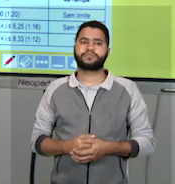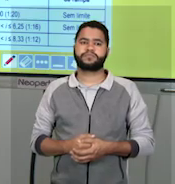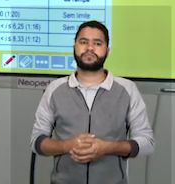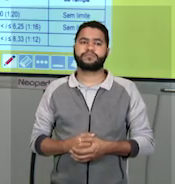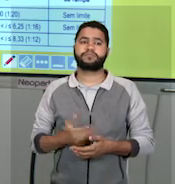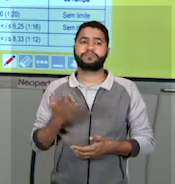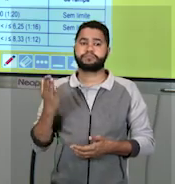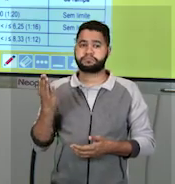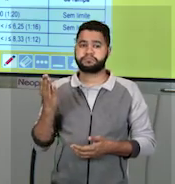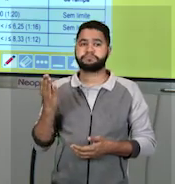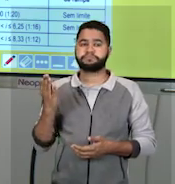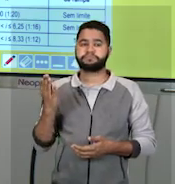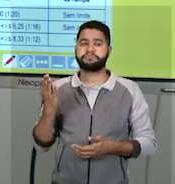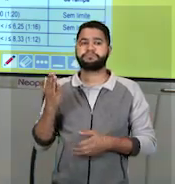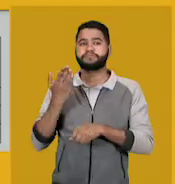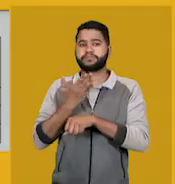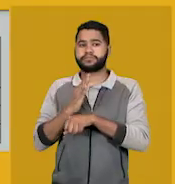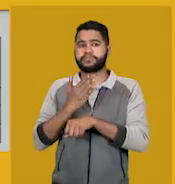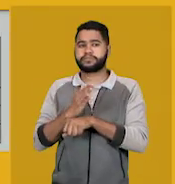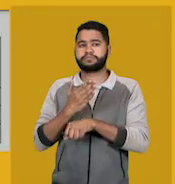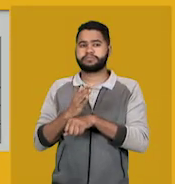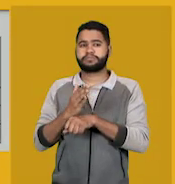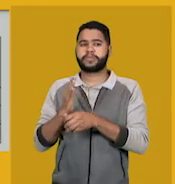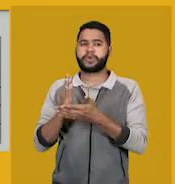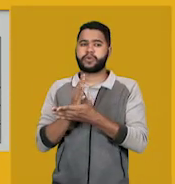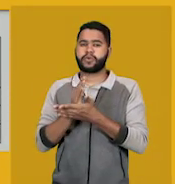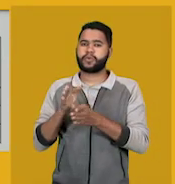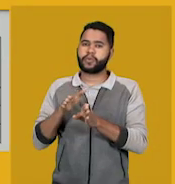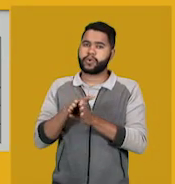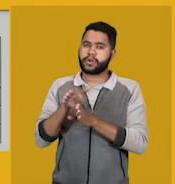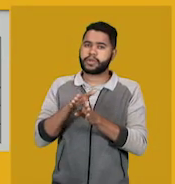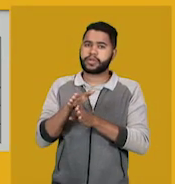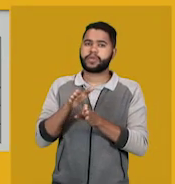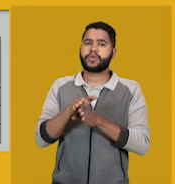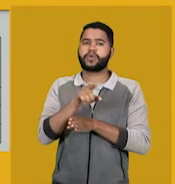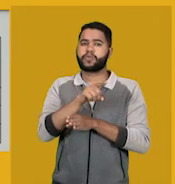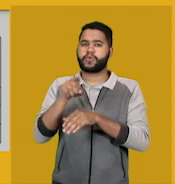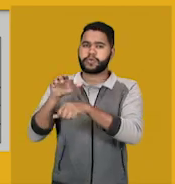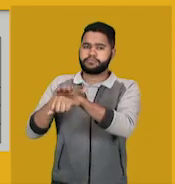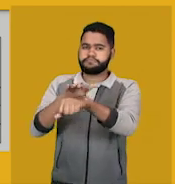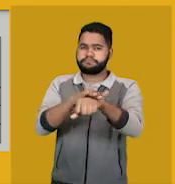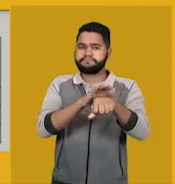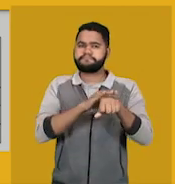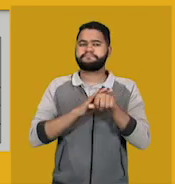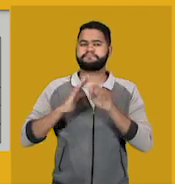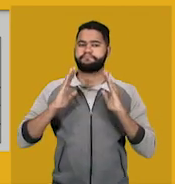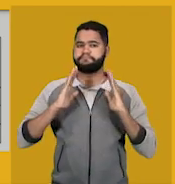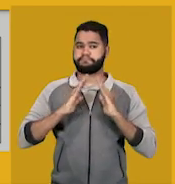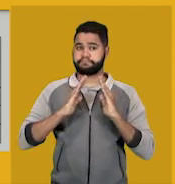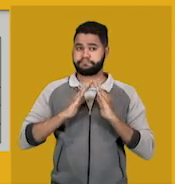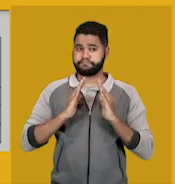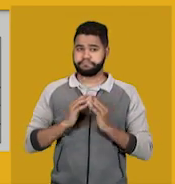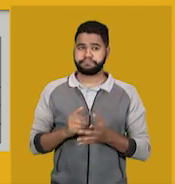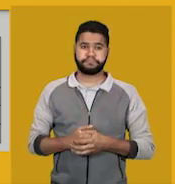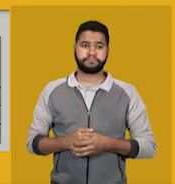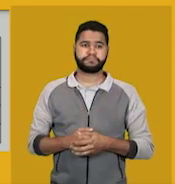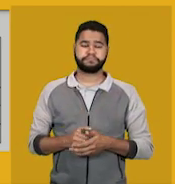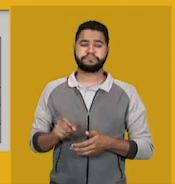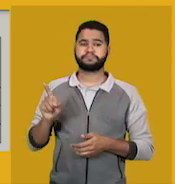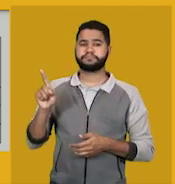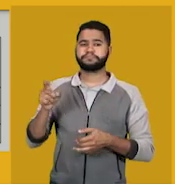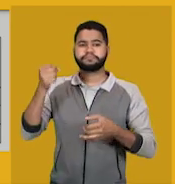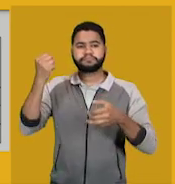Então, esse aqui é um exercício que eu vou deixar algumas orientações para vocês e vocês vão fazer em casa. Então, o que ele diz? Tem lá